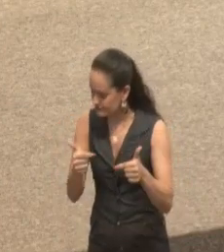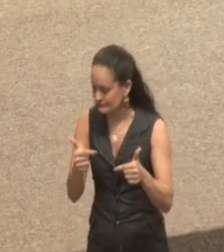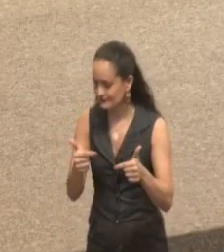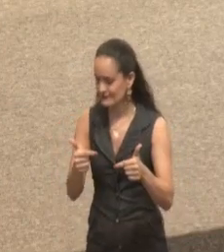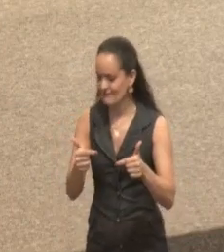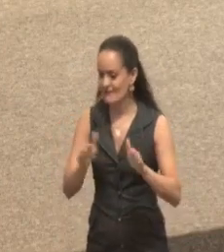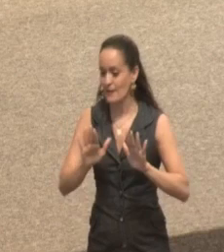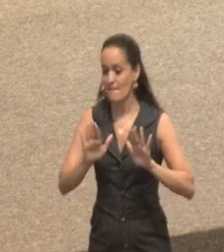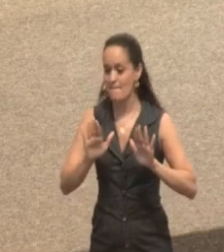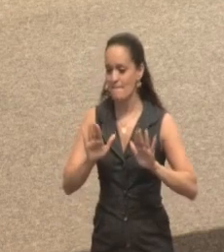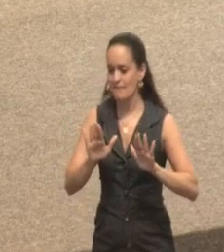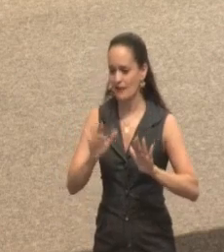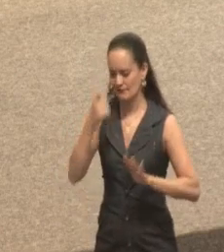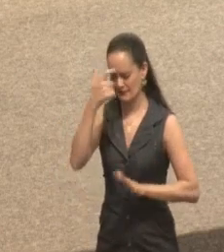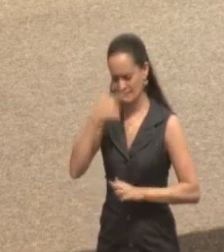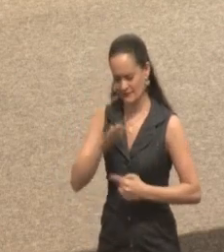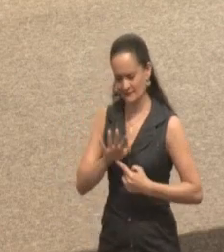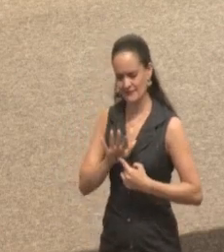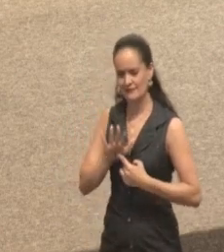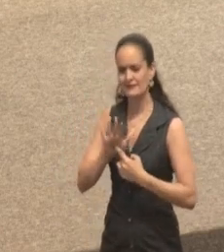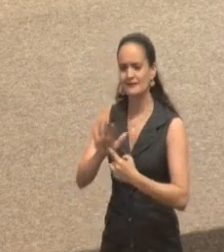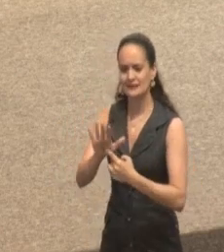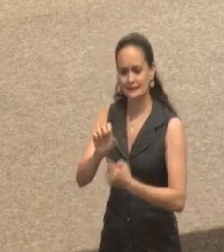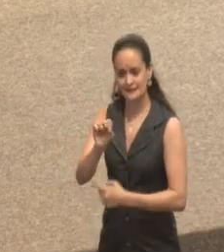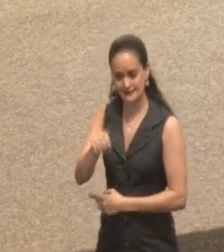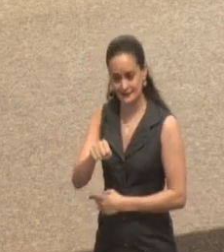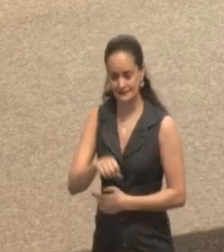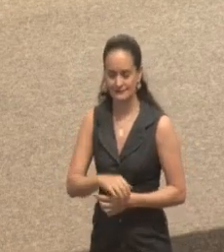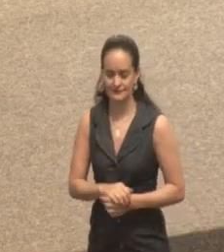mas a gente se expõe com a certeza de que